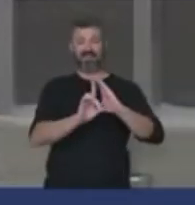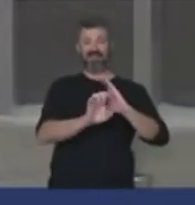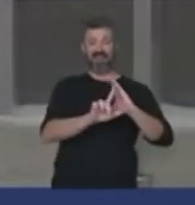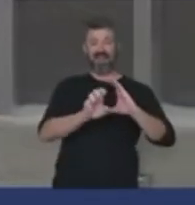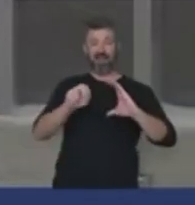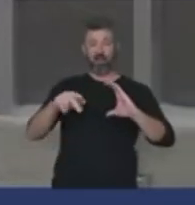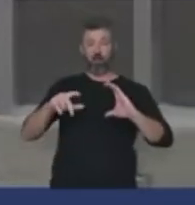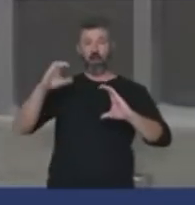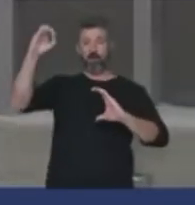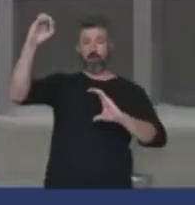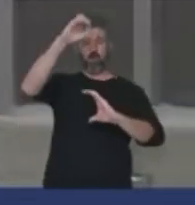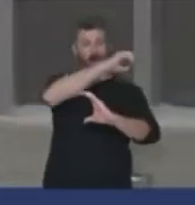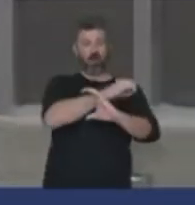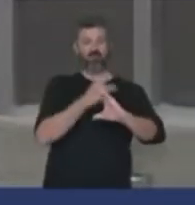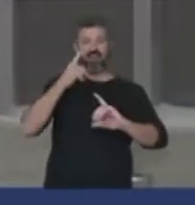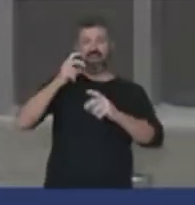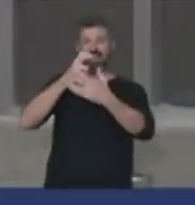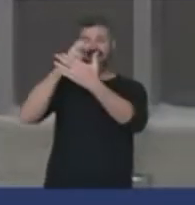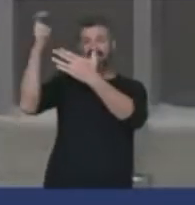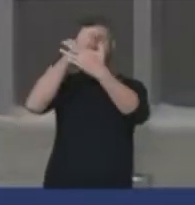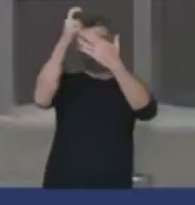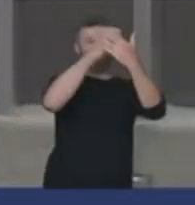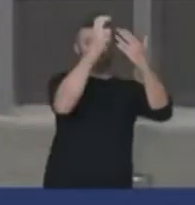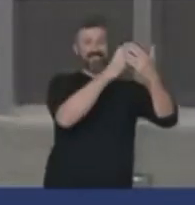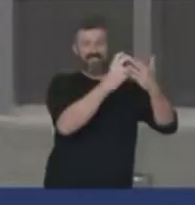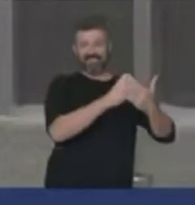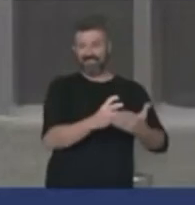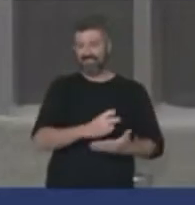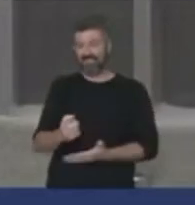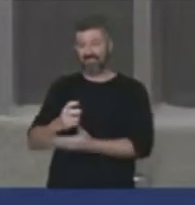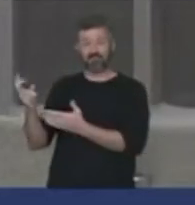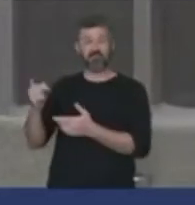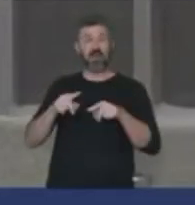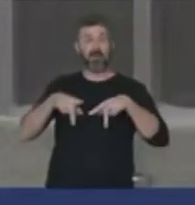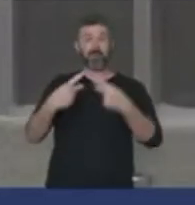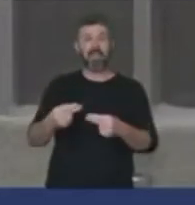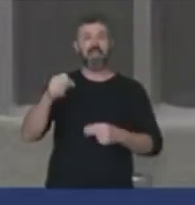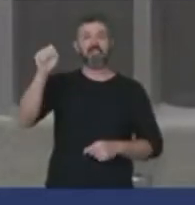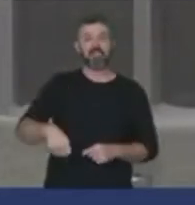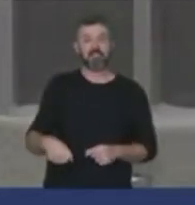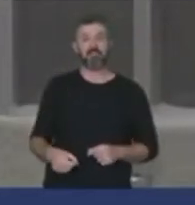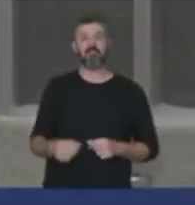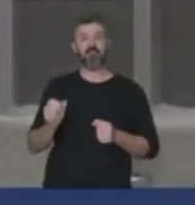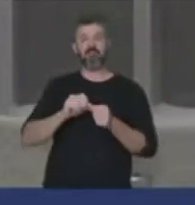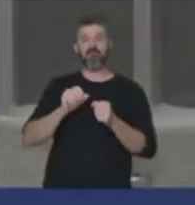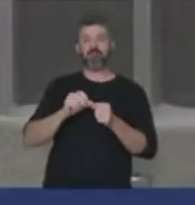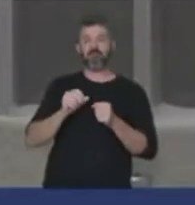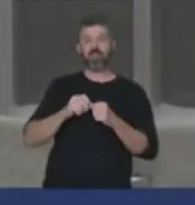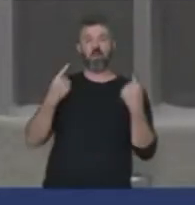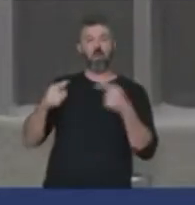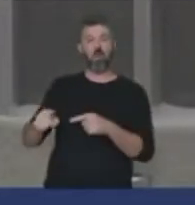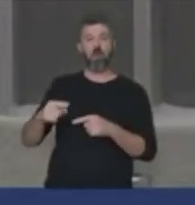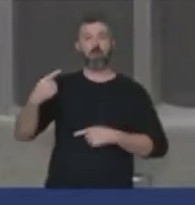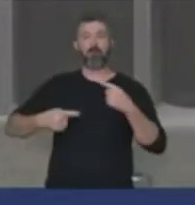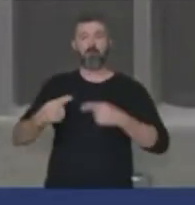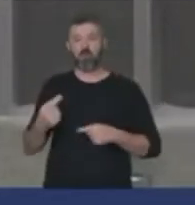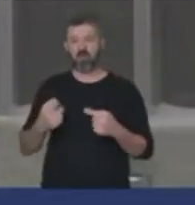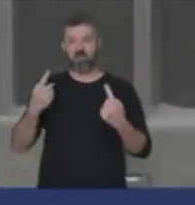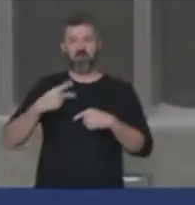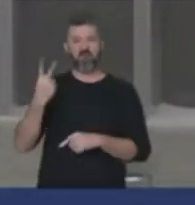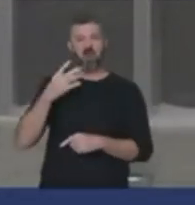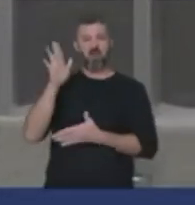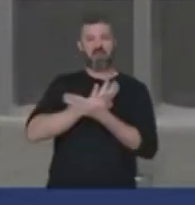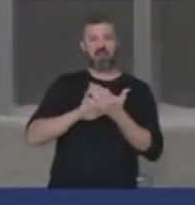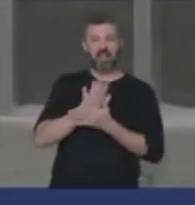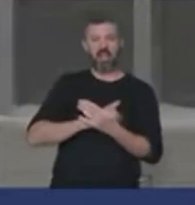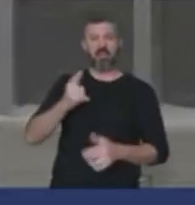caçado, caçado, caçado, caçado. É o que merece. Aquele que desdizia da política, que a política nada valia, que era